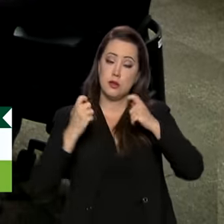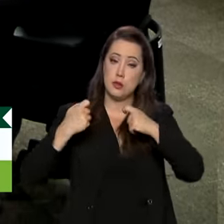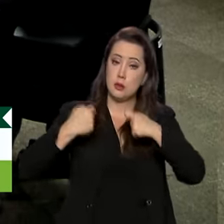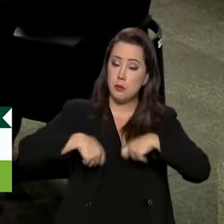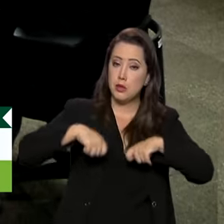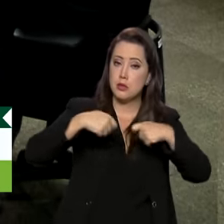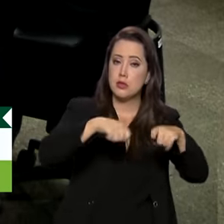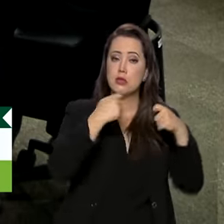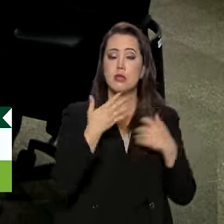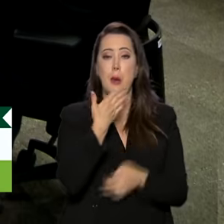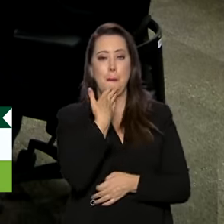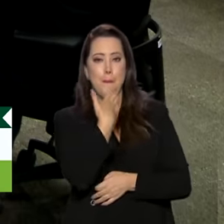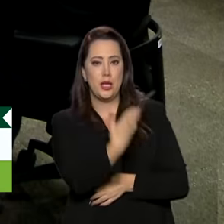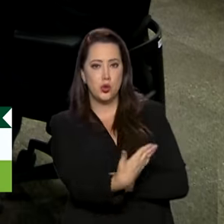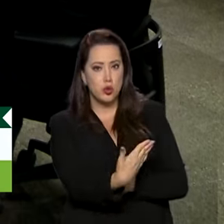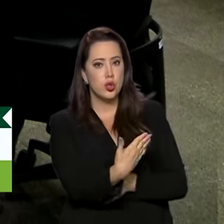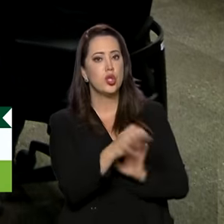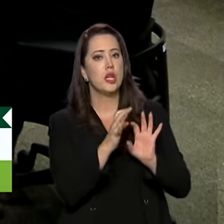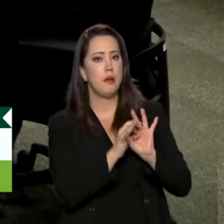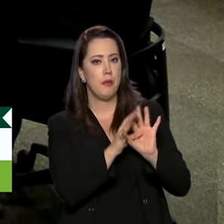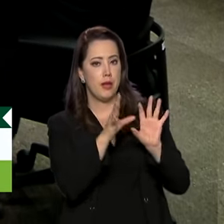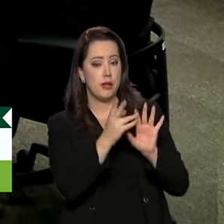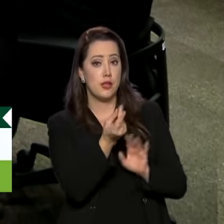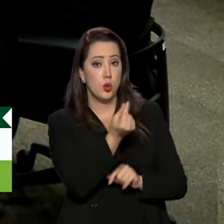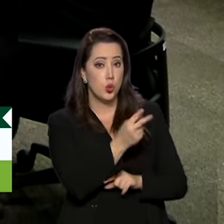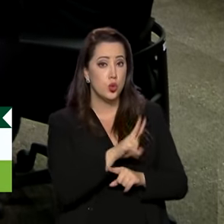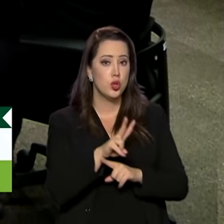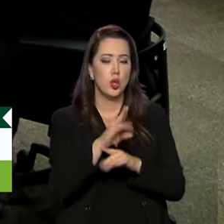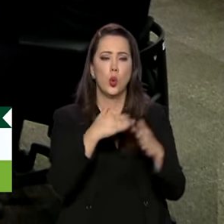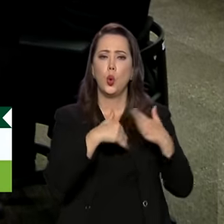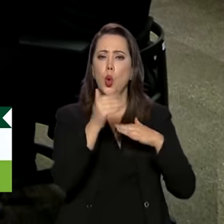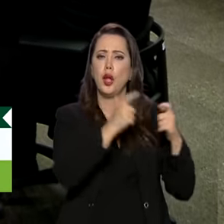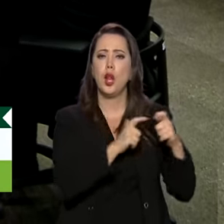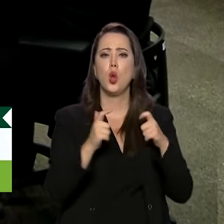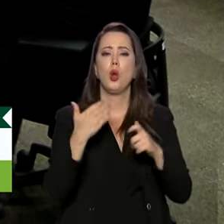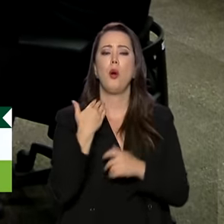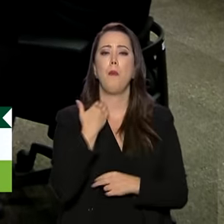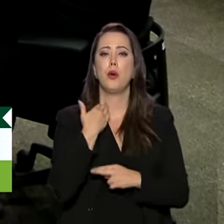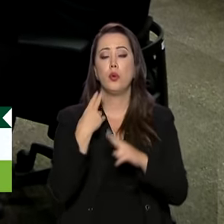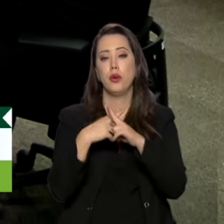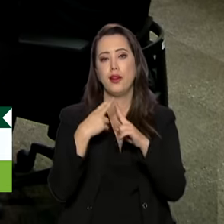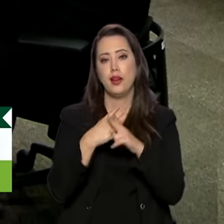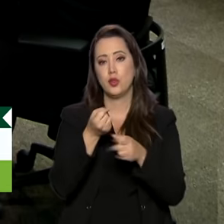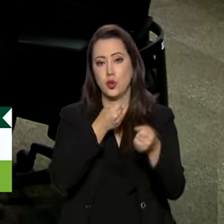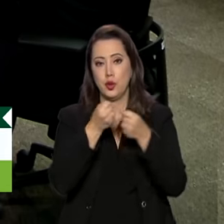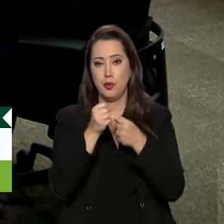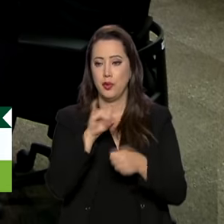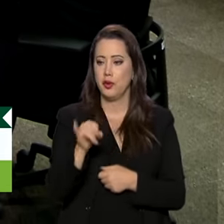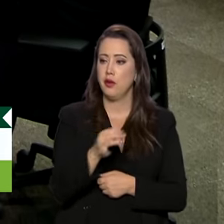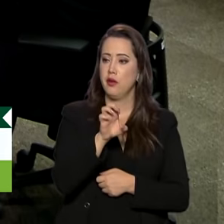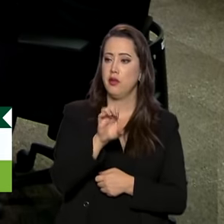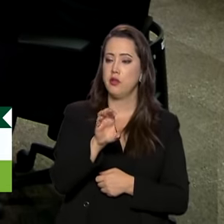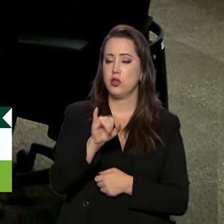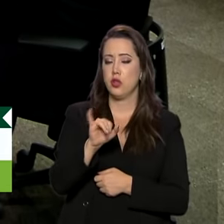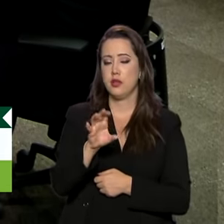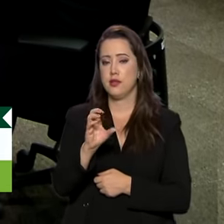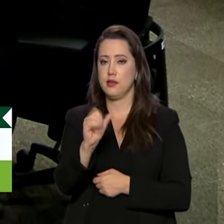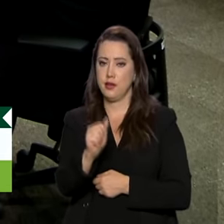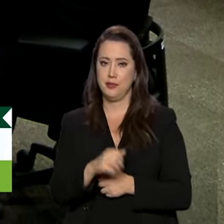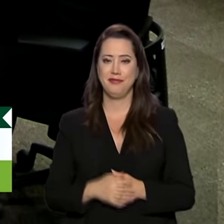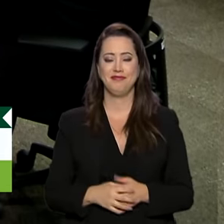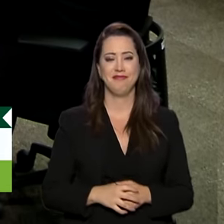transporte de cargas devem solicitar habilitação do limite em qualquer agência da Caixa reportagem Jéssica Gonçalves